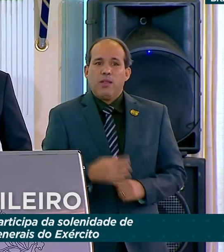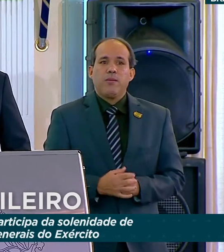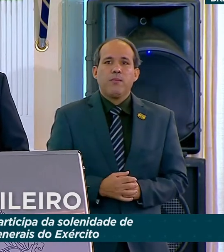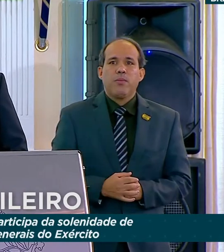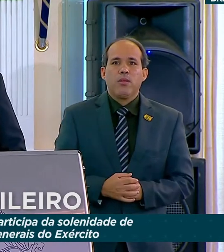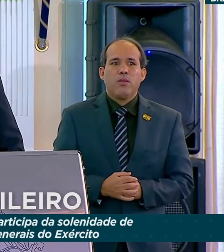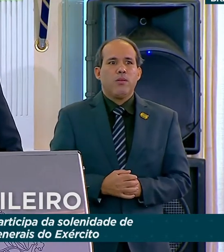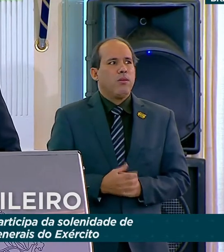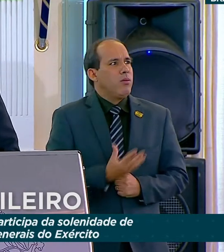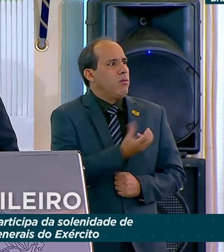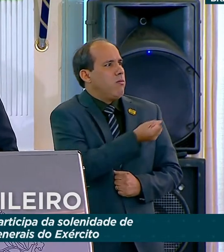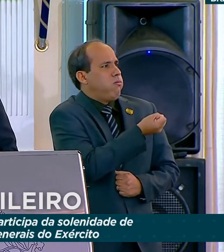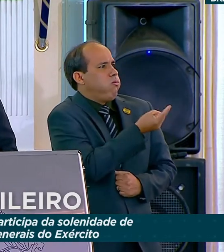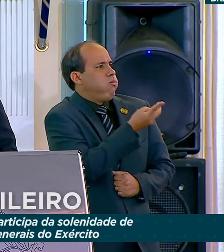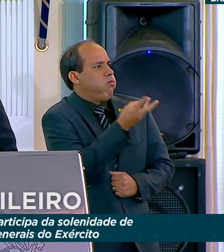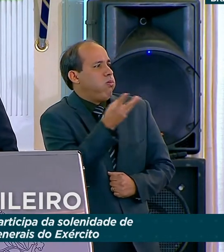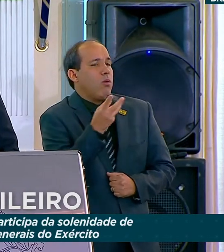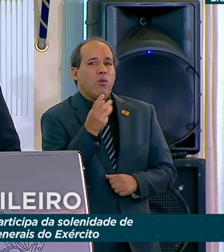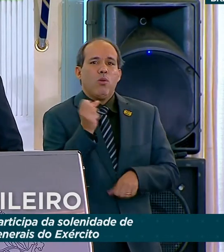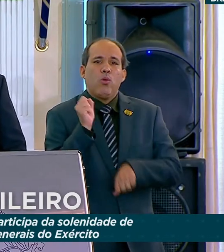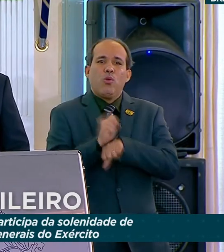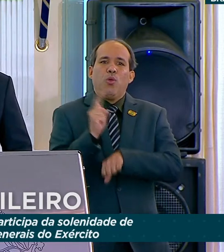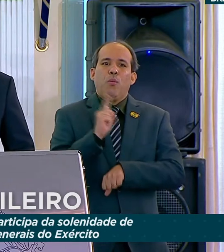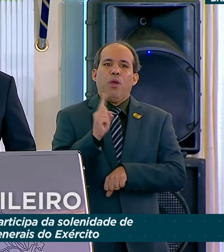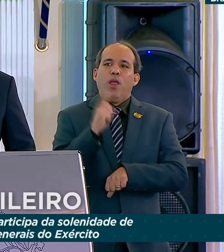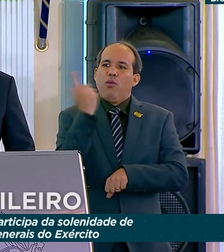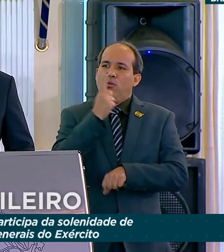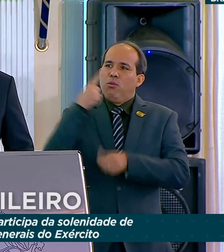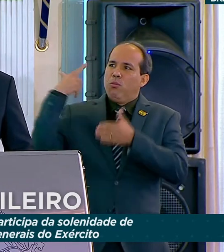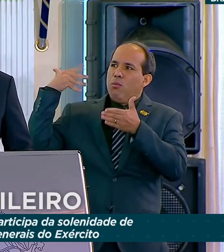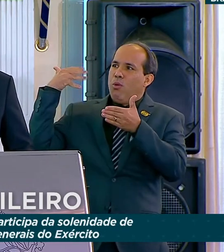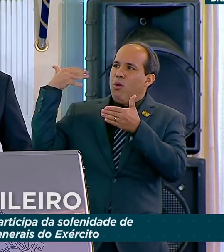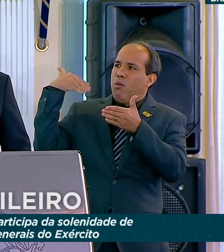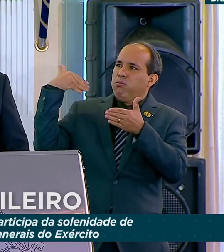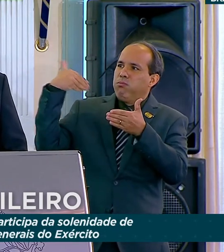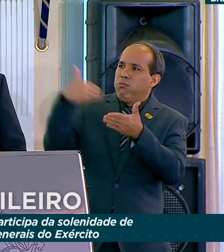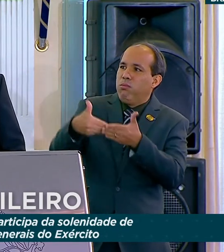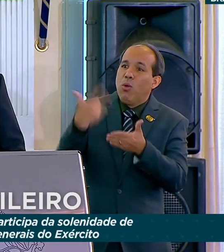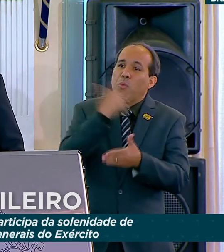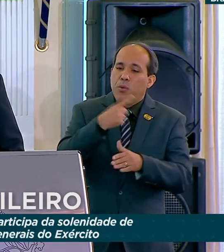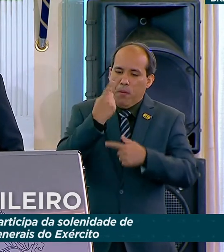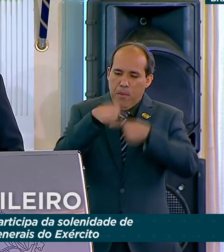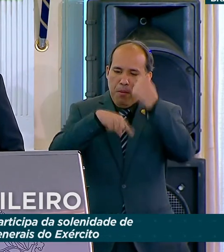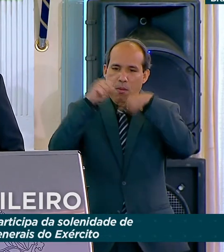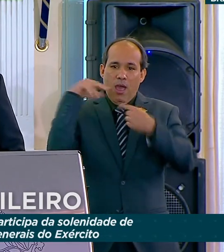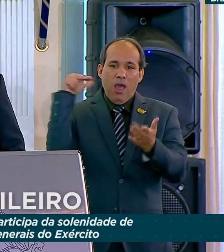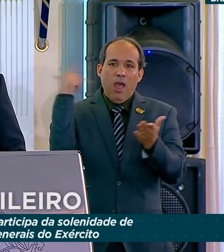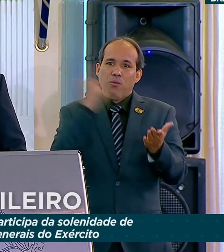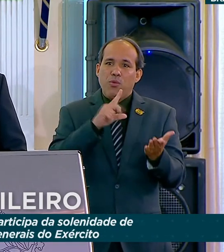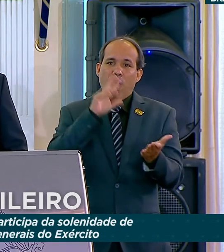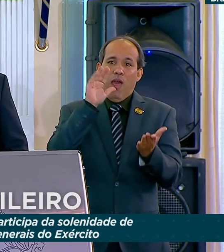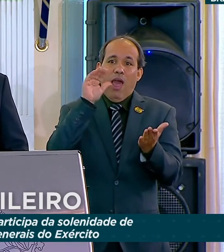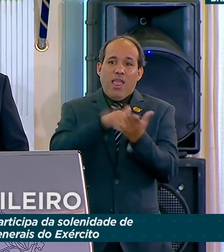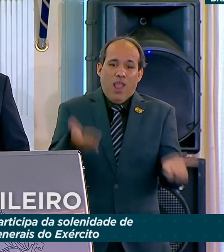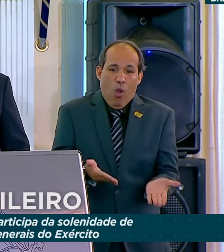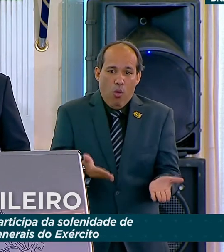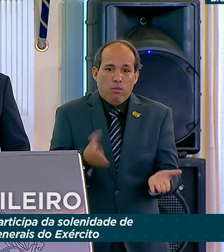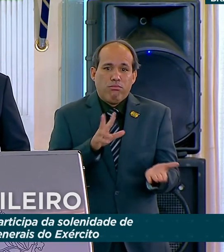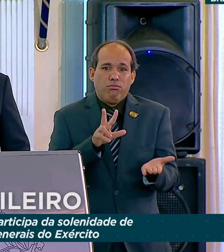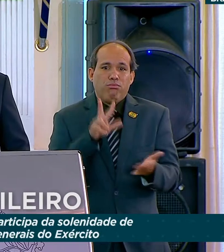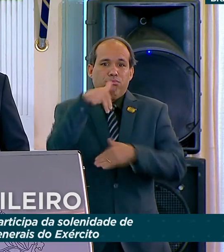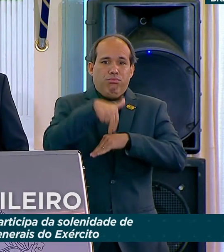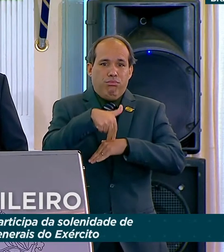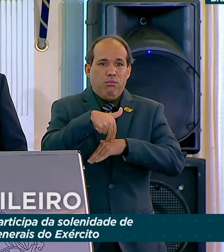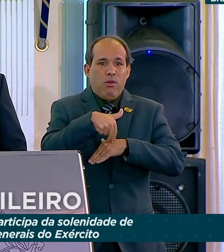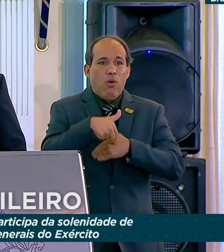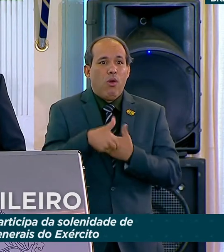um mousse nós não esperávamos estar aqui mas é a vida e eu